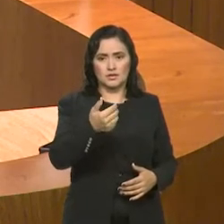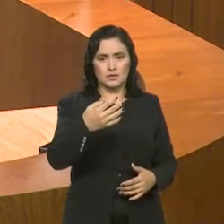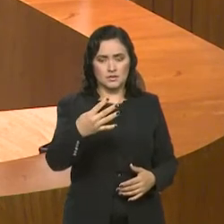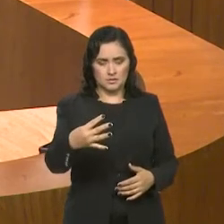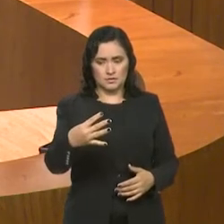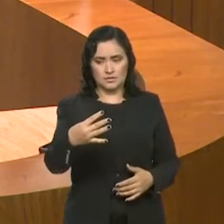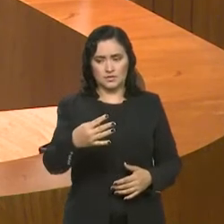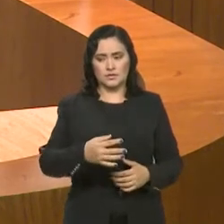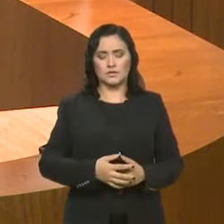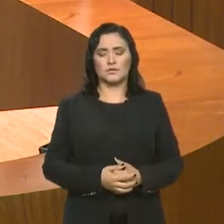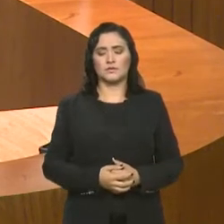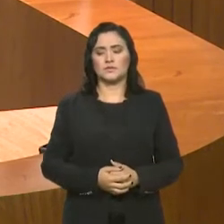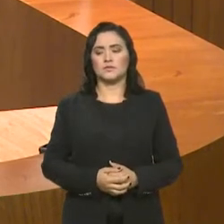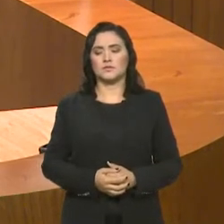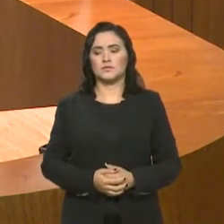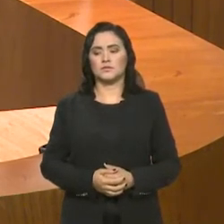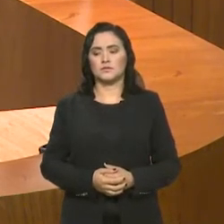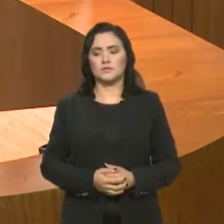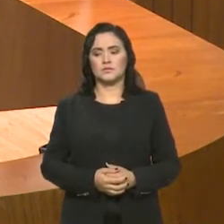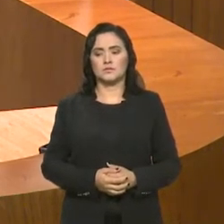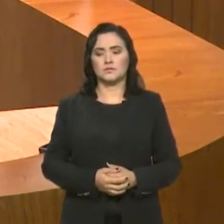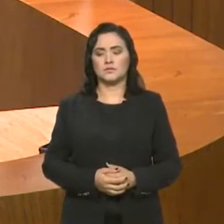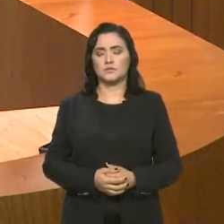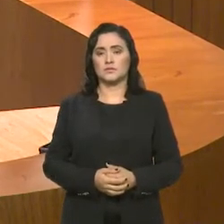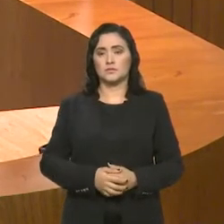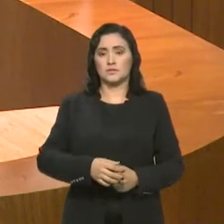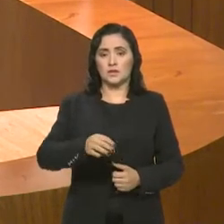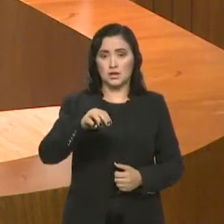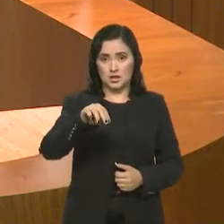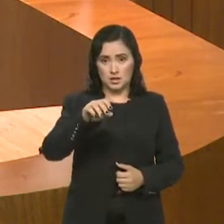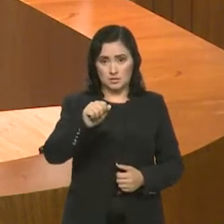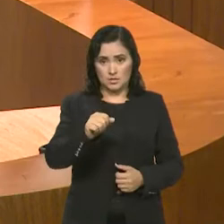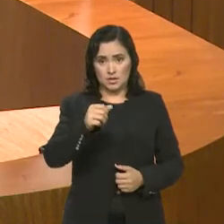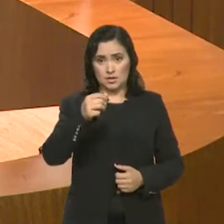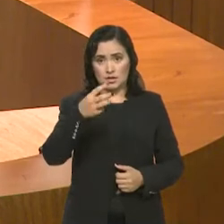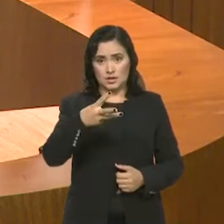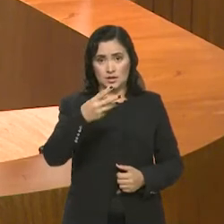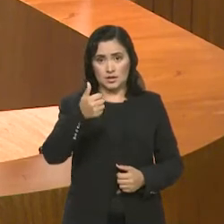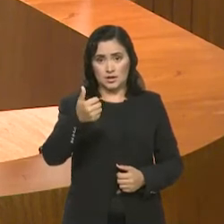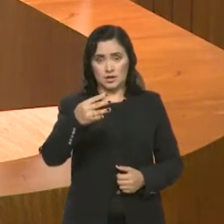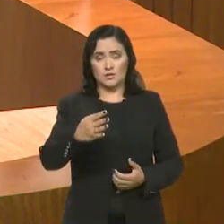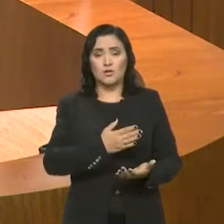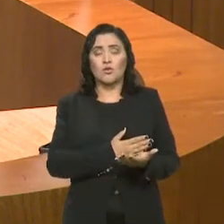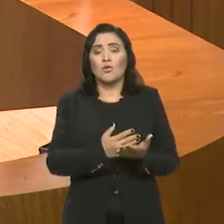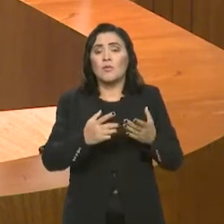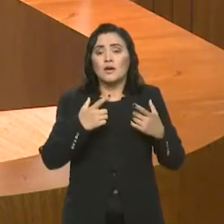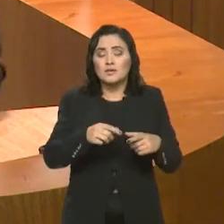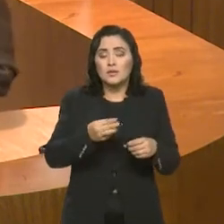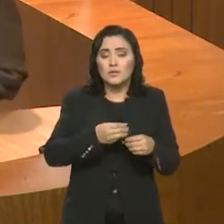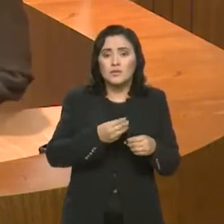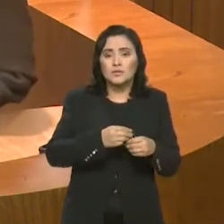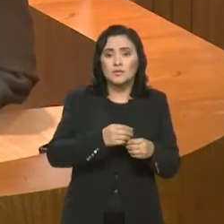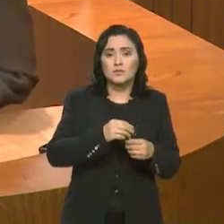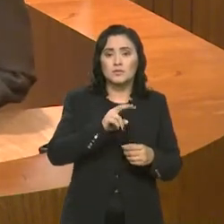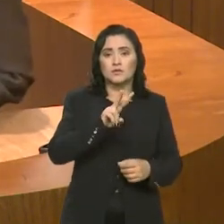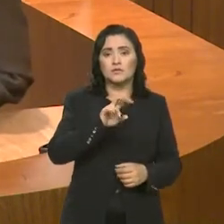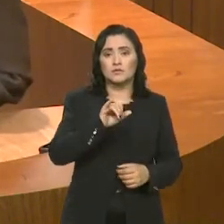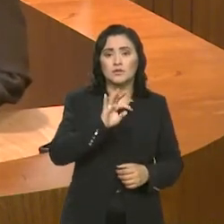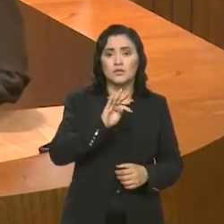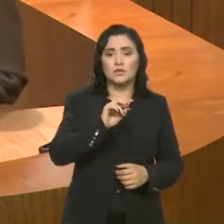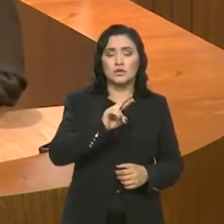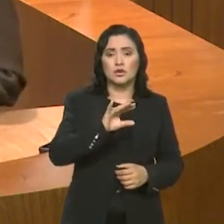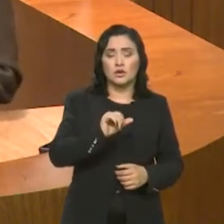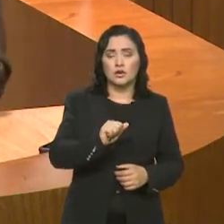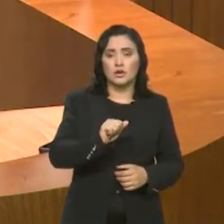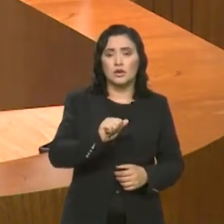MA-314, ela começa em Vitória do Miarim e vai até Nunes Freire. Não é